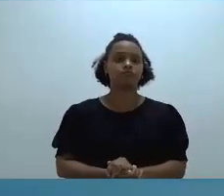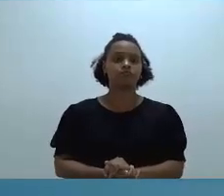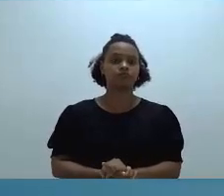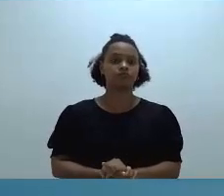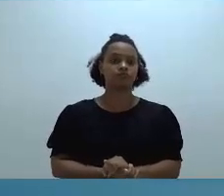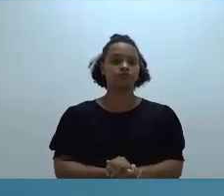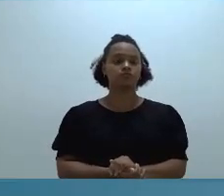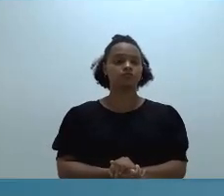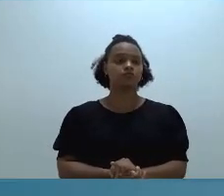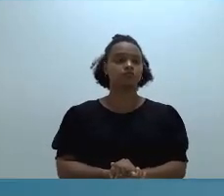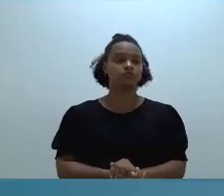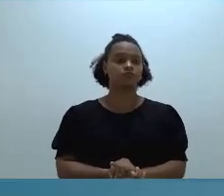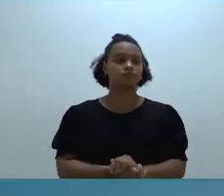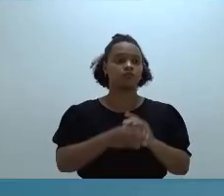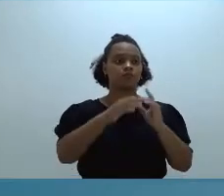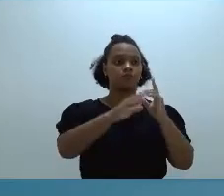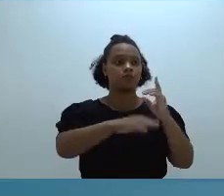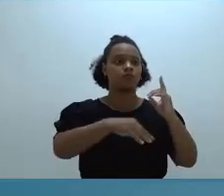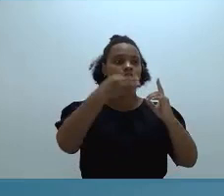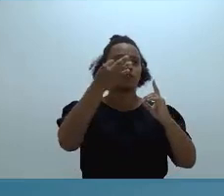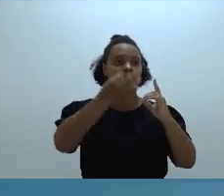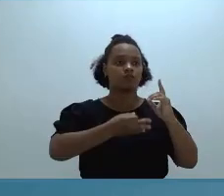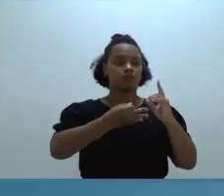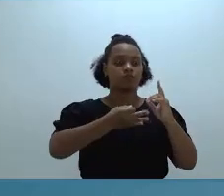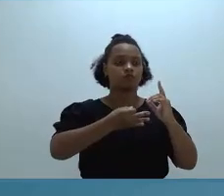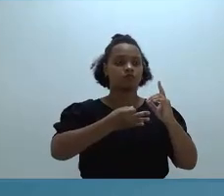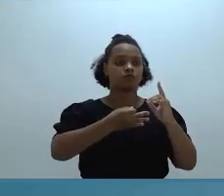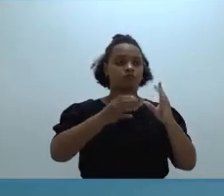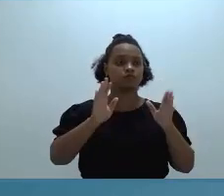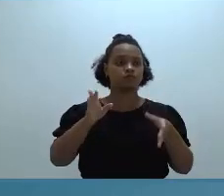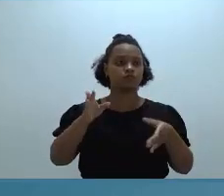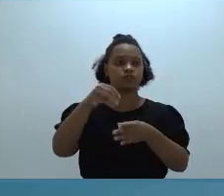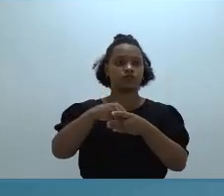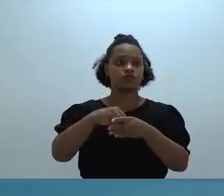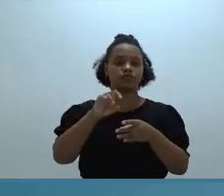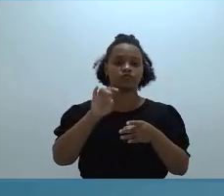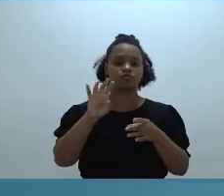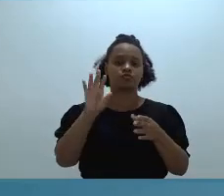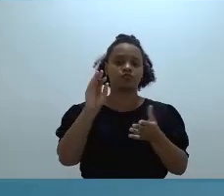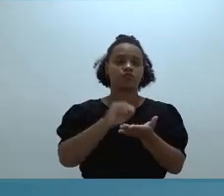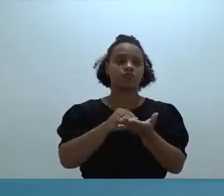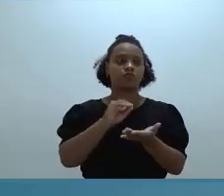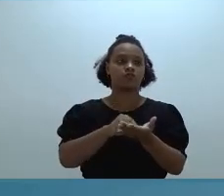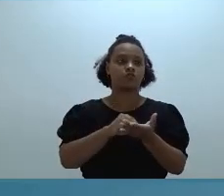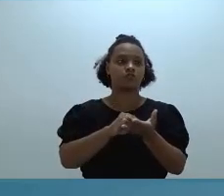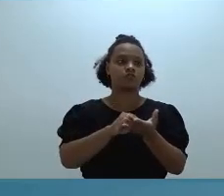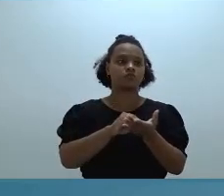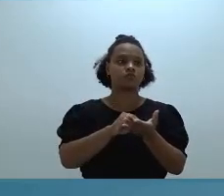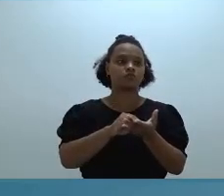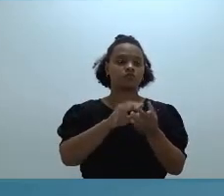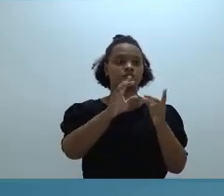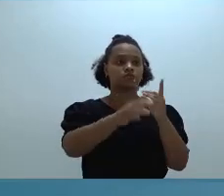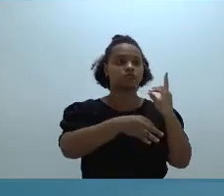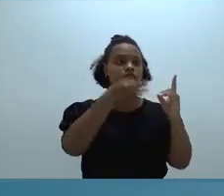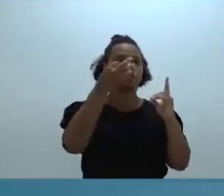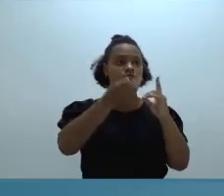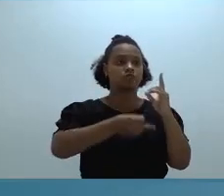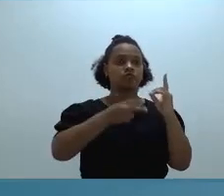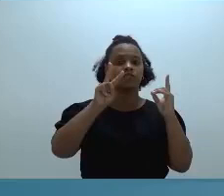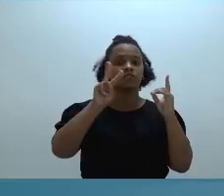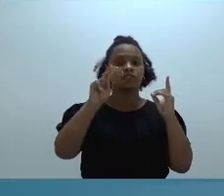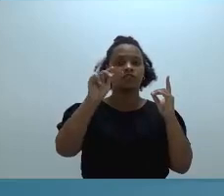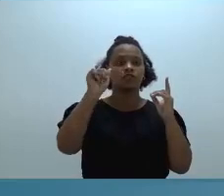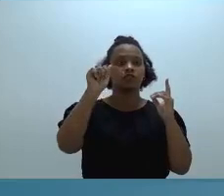Desembargador Jota, embargador José Rafael. Muito obrigado, senhor. Desembargador Costa já voltou. Só falta votar, doutor Jonas, a desembargadora Vânia